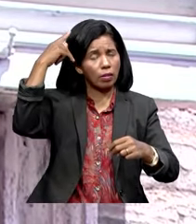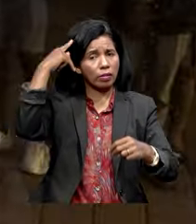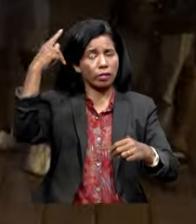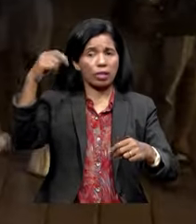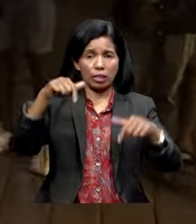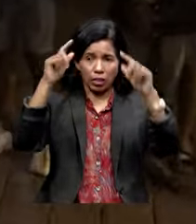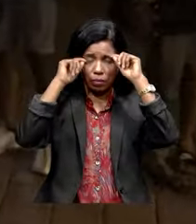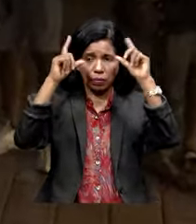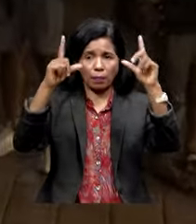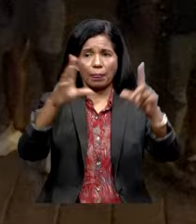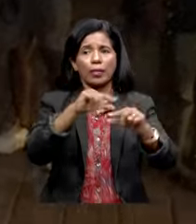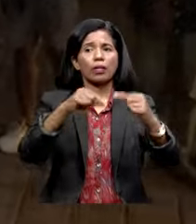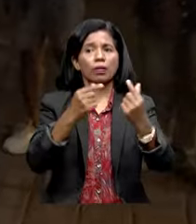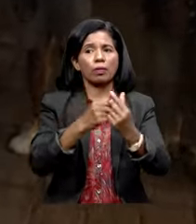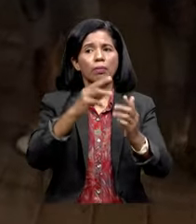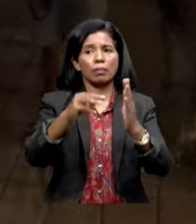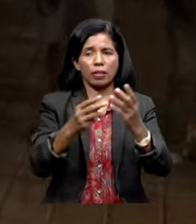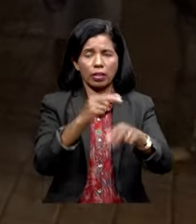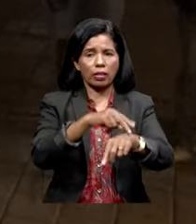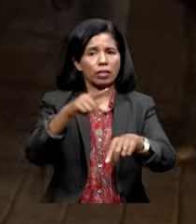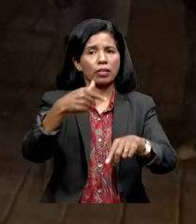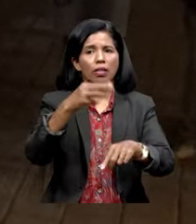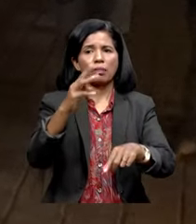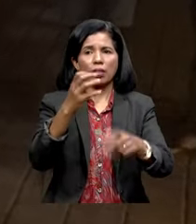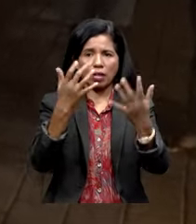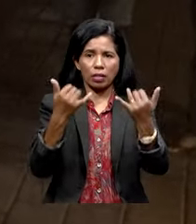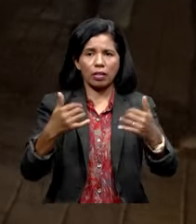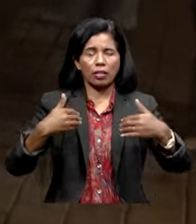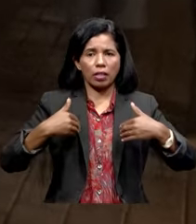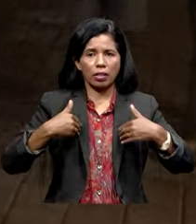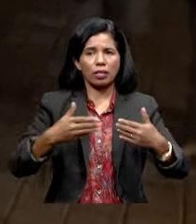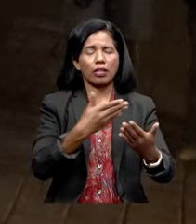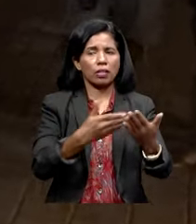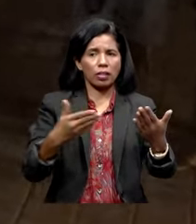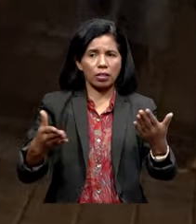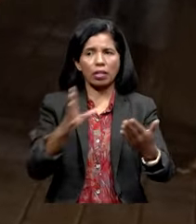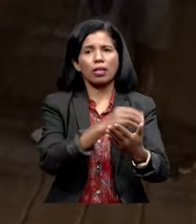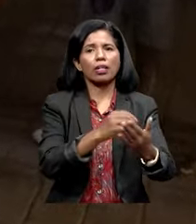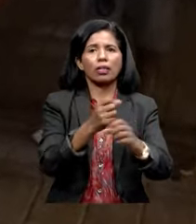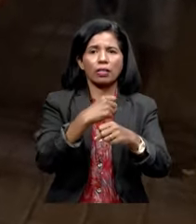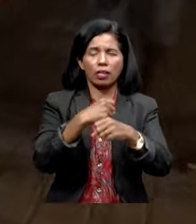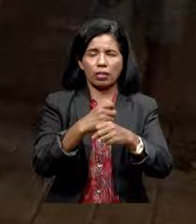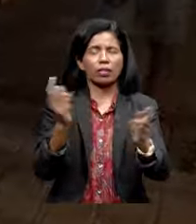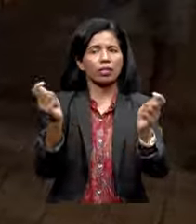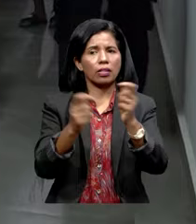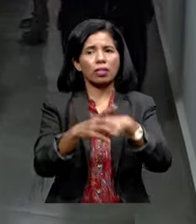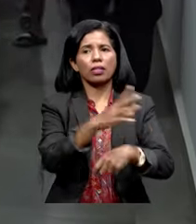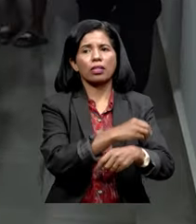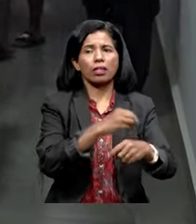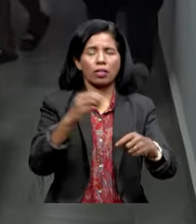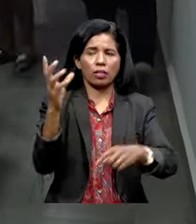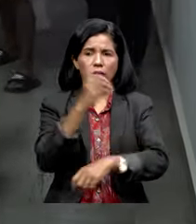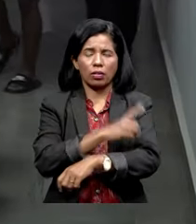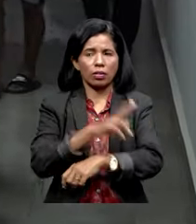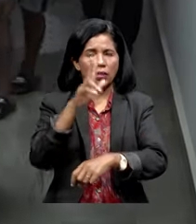Nienia Timor-Leste, Grupo Média Nacional GMN da Daune e um equipamento moderno, atu halo transmissão direita durante